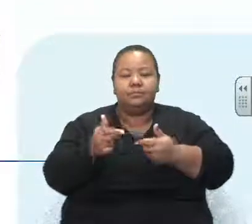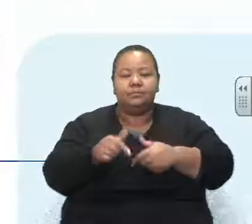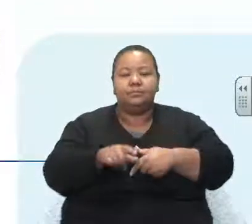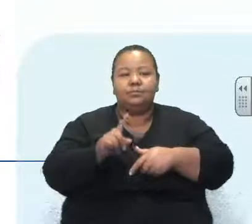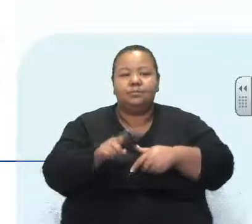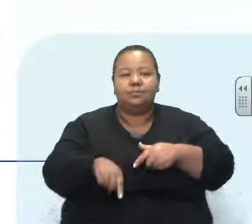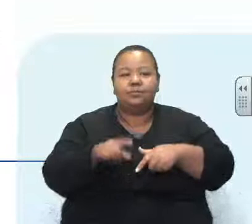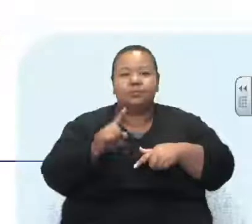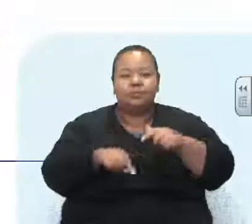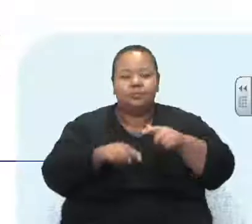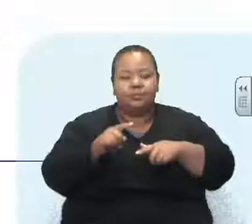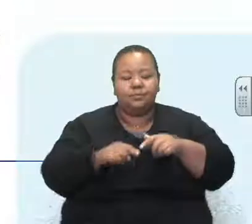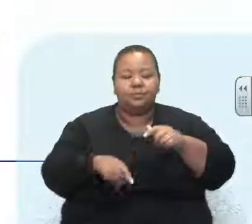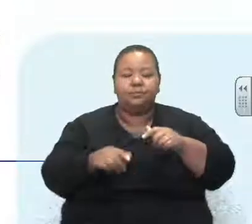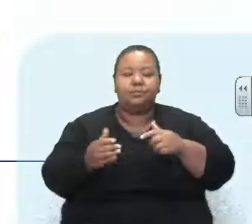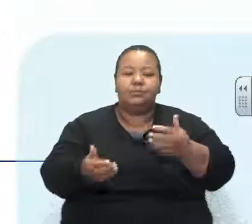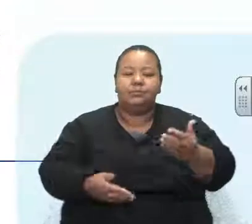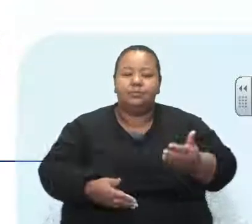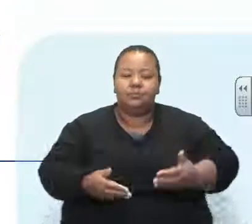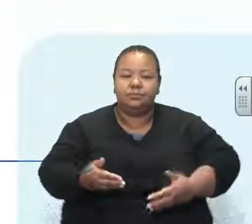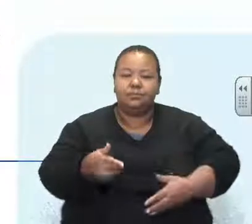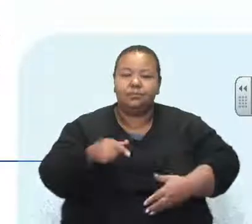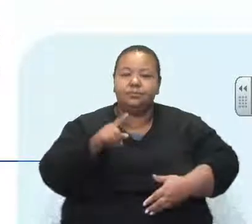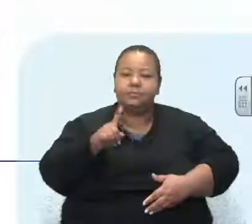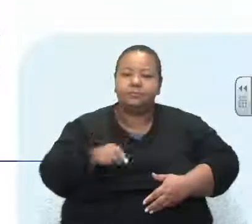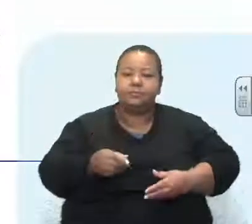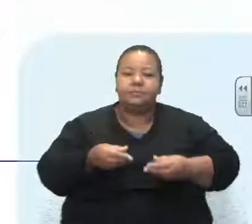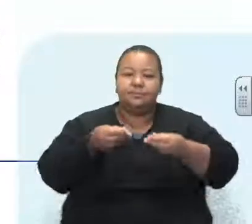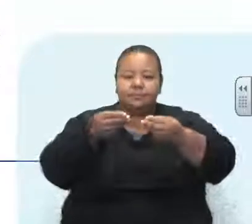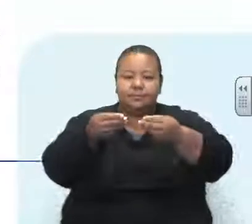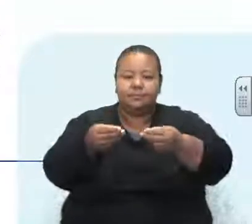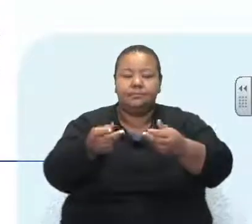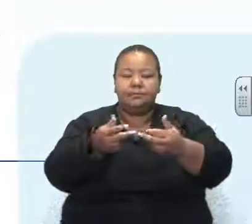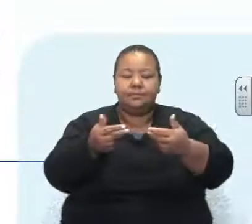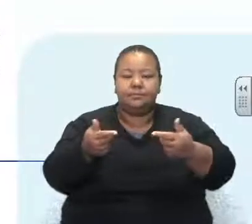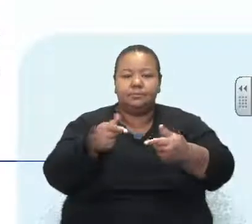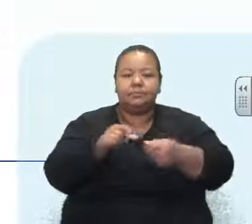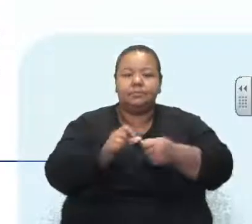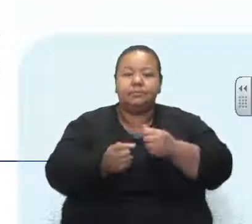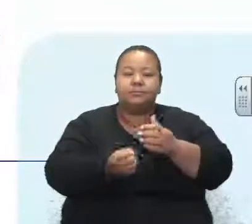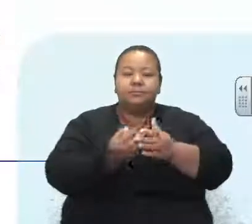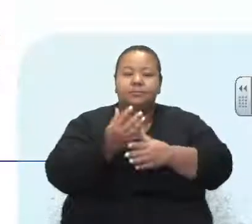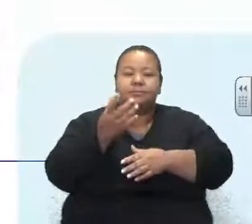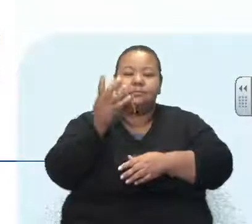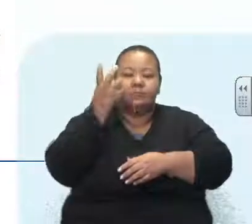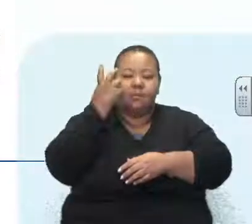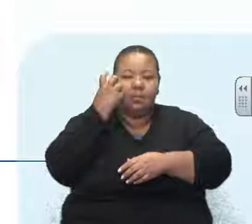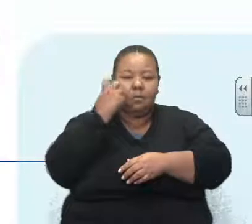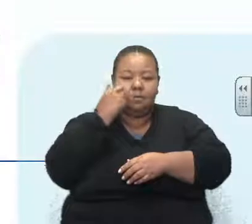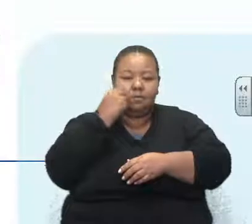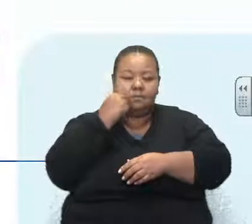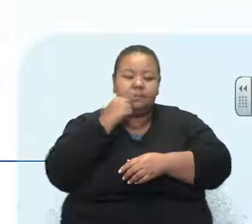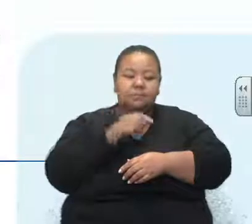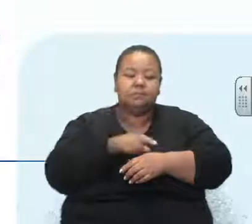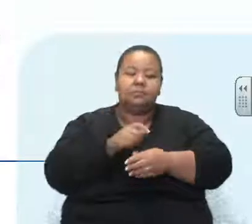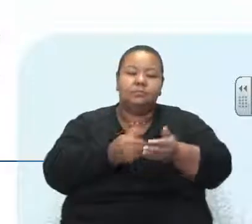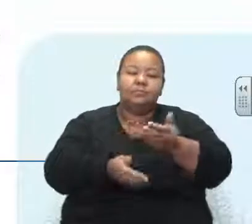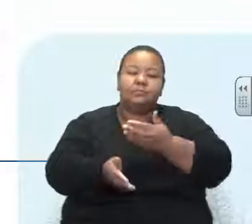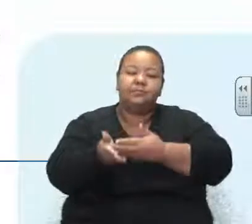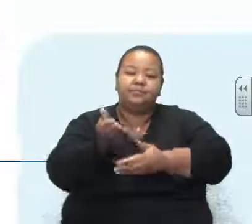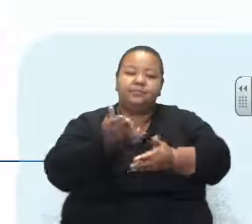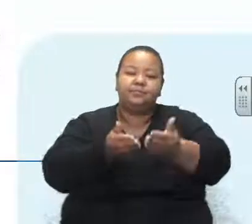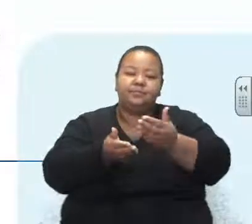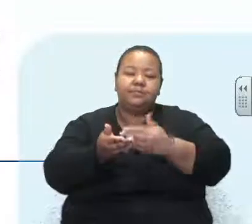produto, seja um serviço, a intenção é entregar alguma coisa que vai gerar lucro. Em troca desse serviço ou produto que está